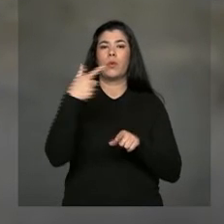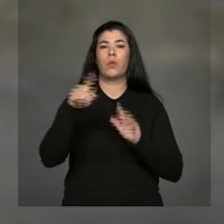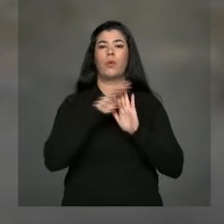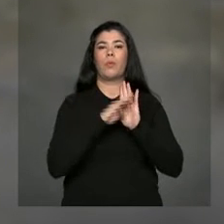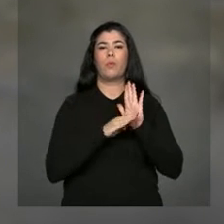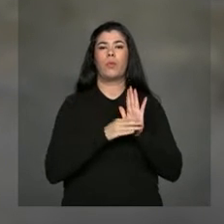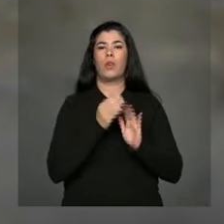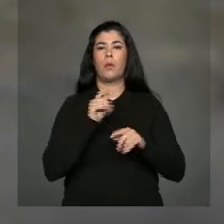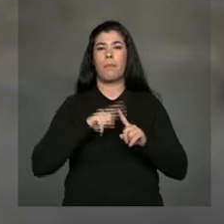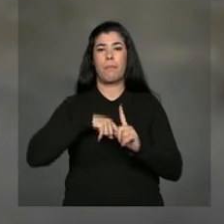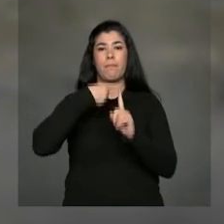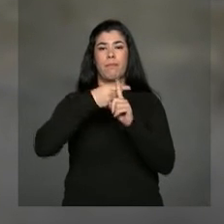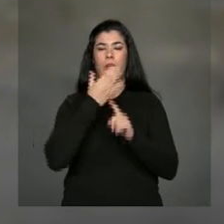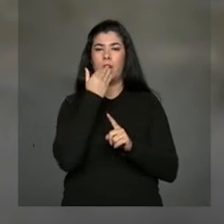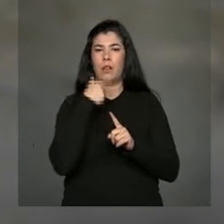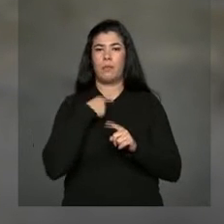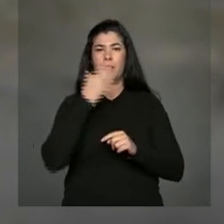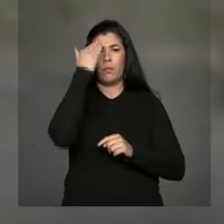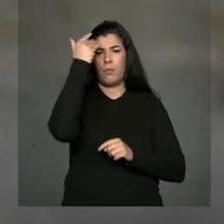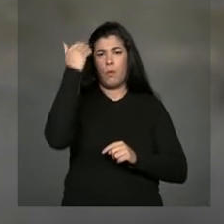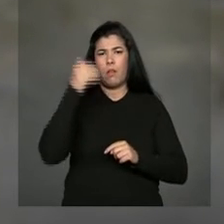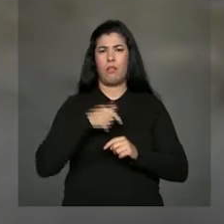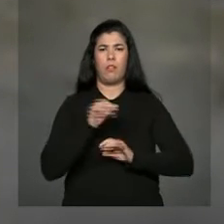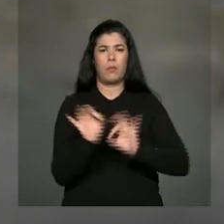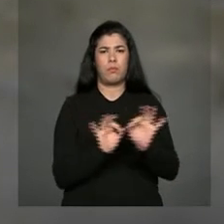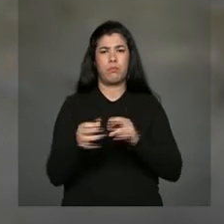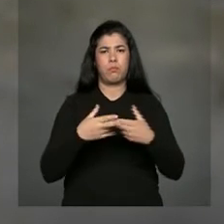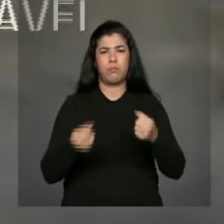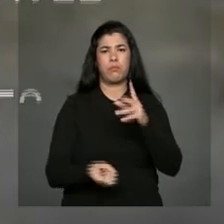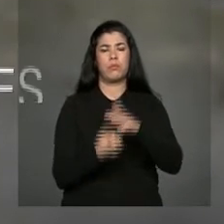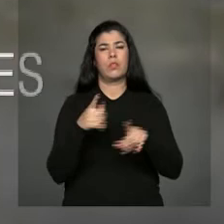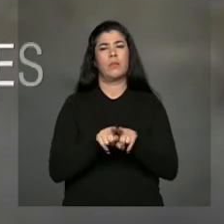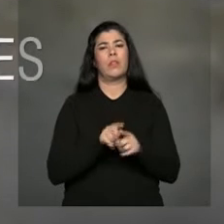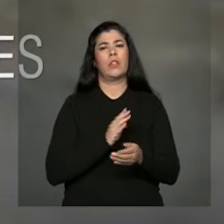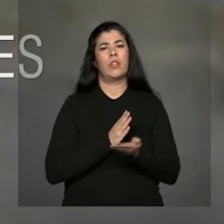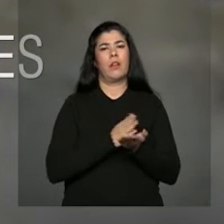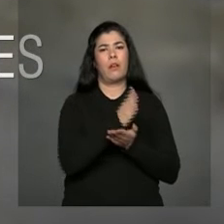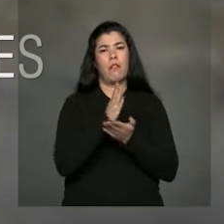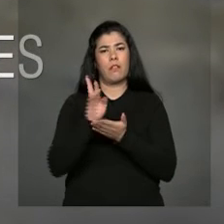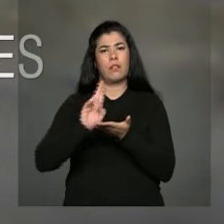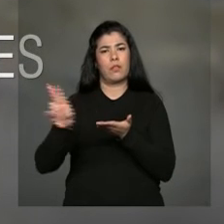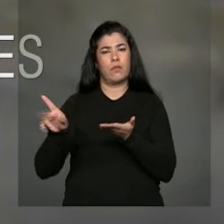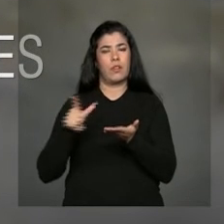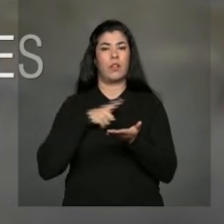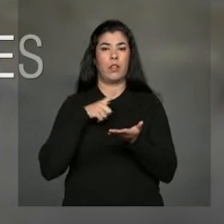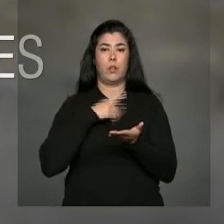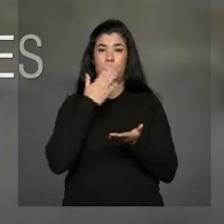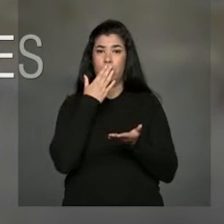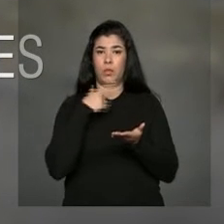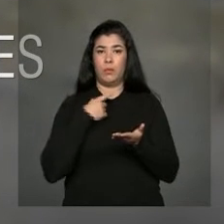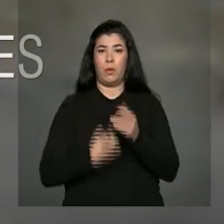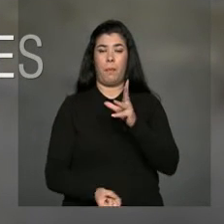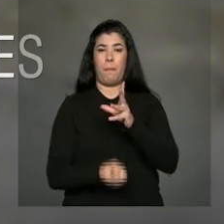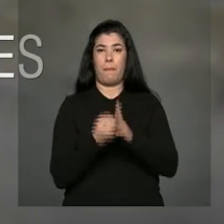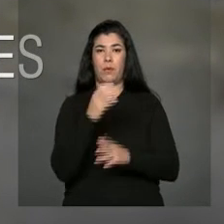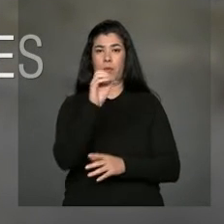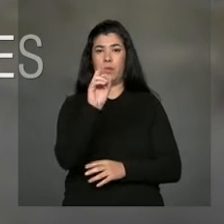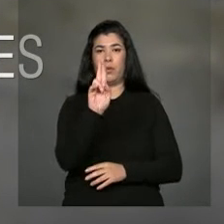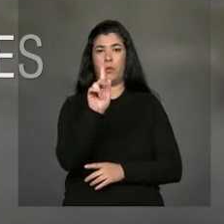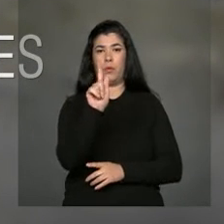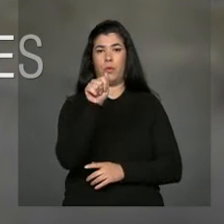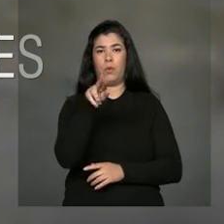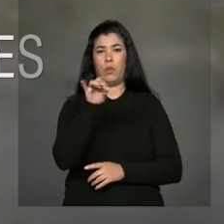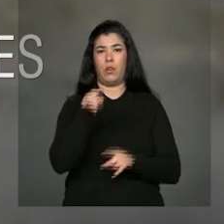para ampliar ou modernizar a infraestrutura. Há ainda outras linhas, como a voltada para a produção orgânica, ações